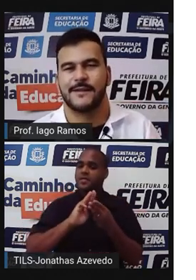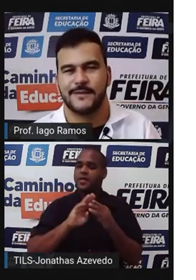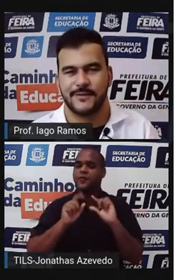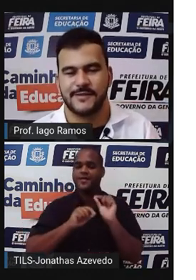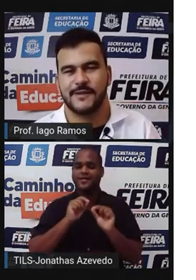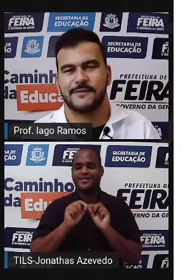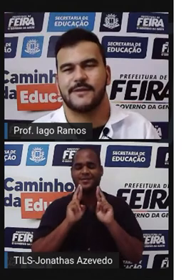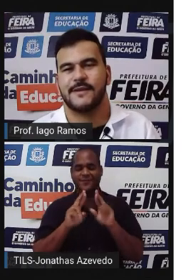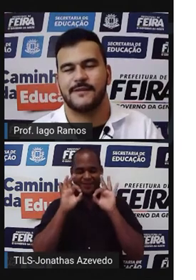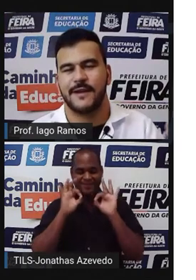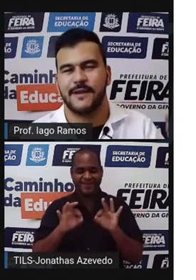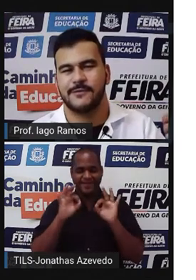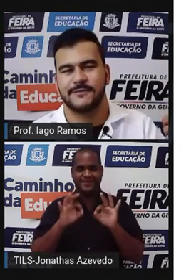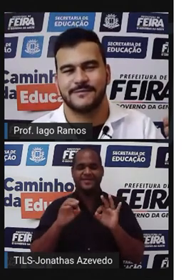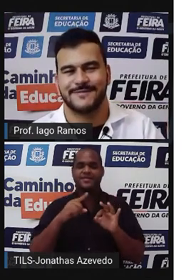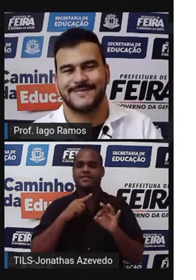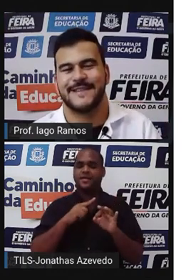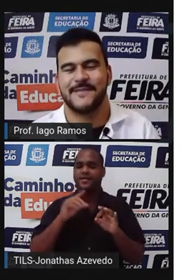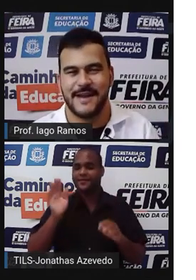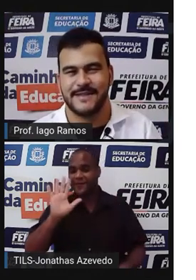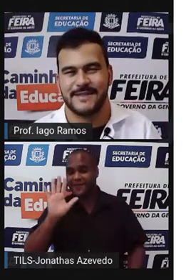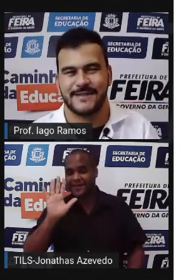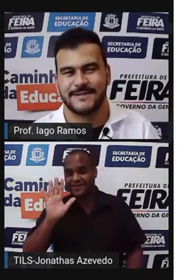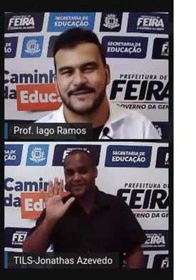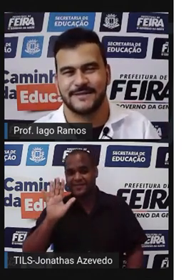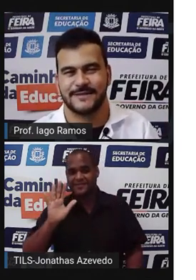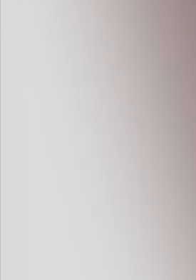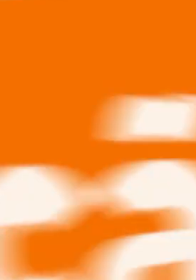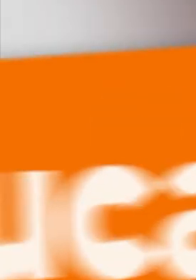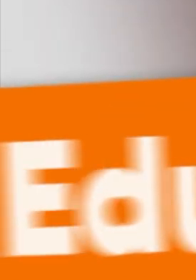é solução. Valeu! Até mais!